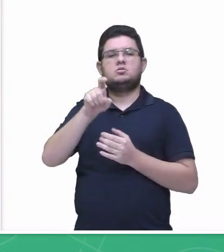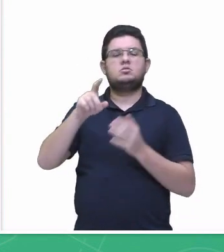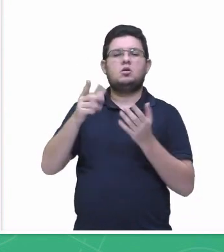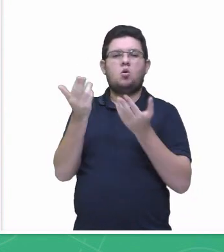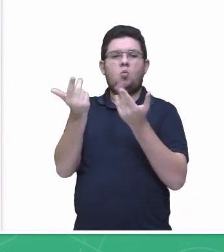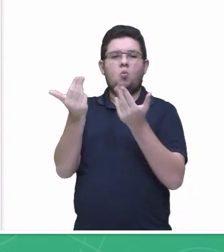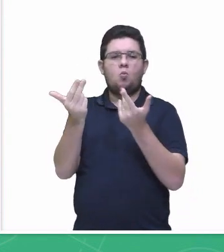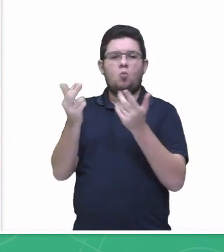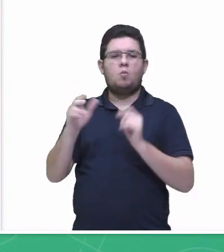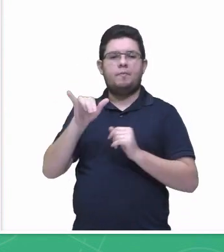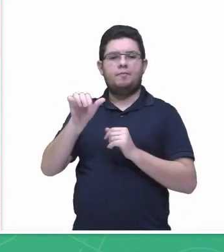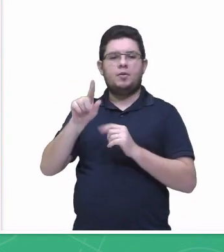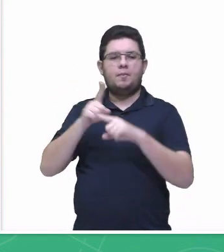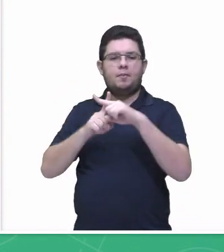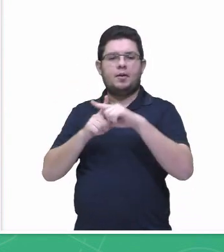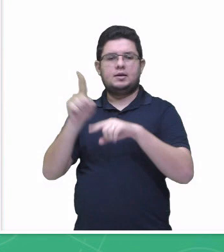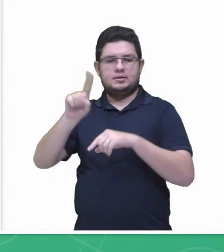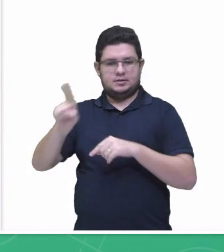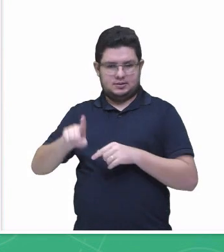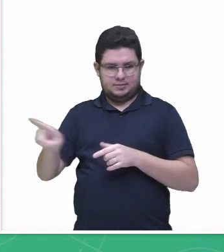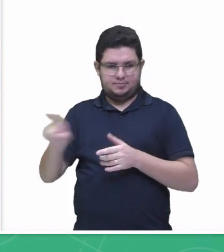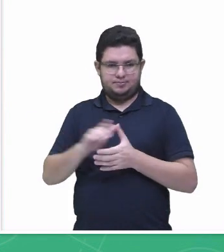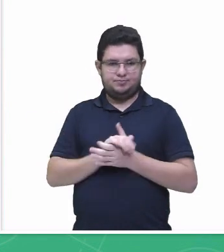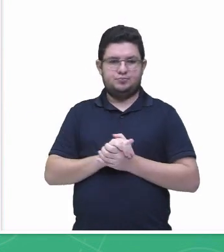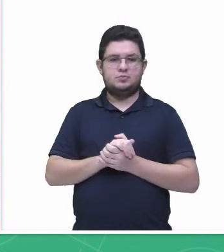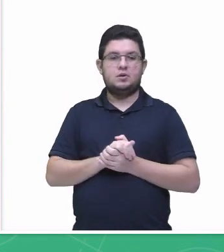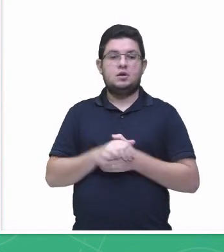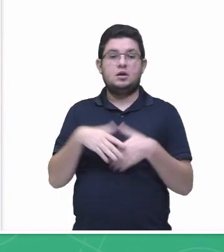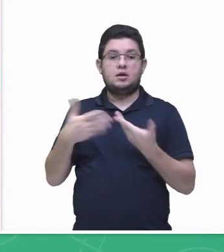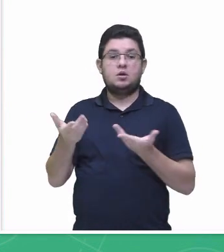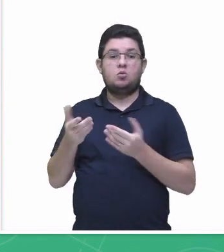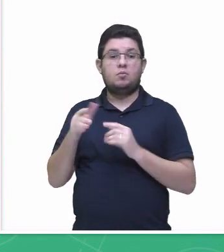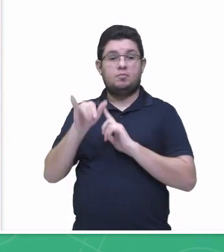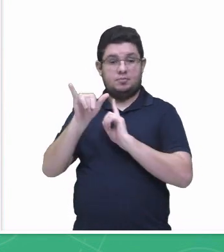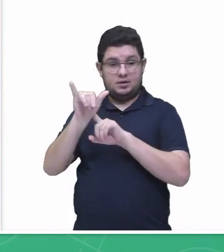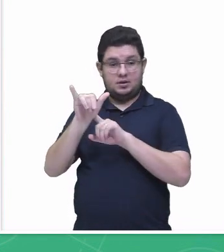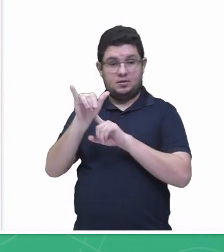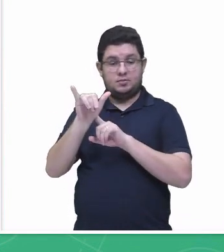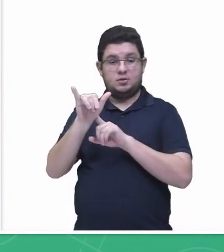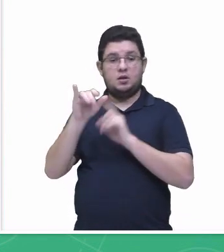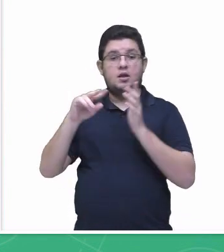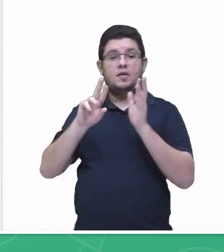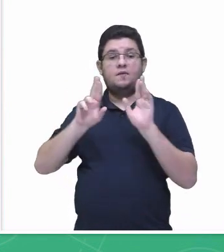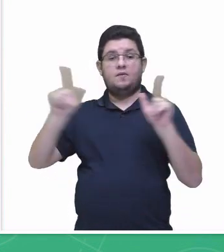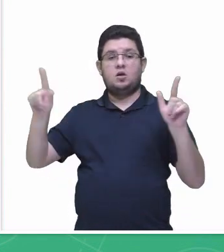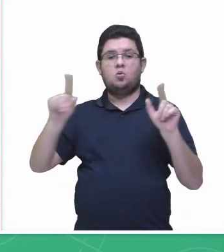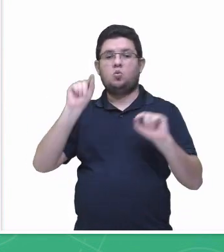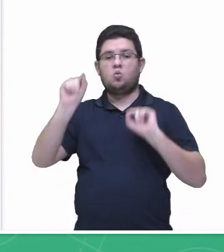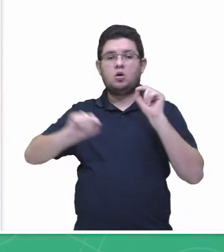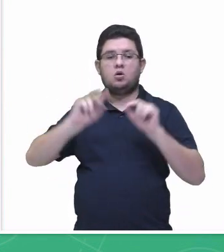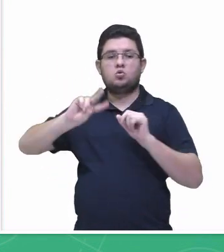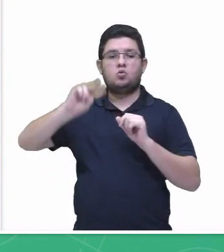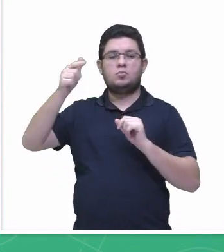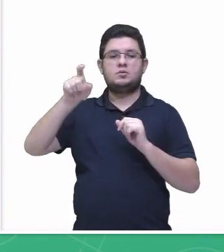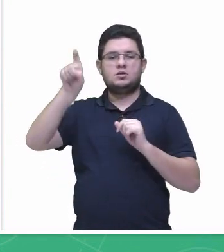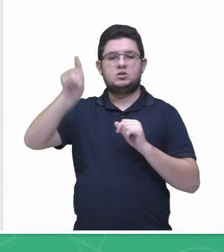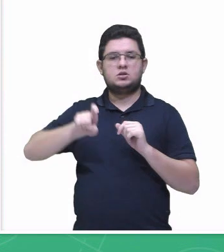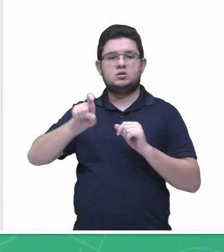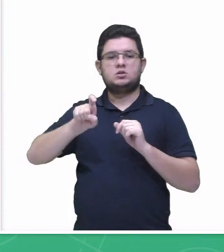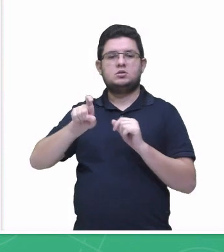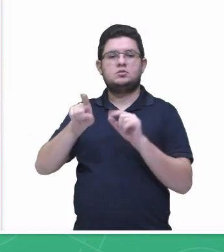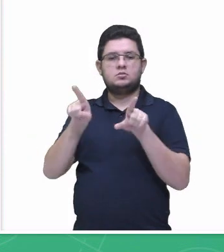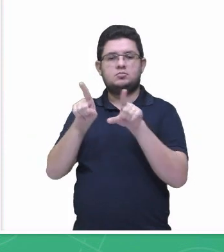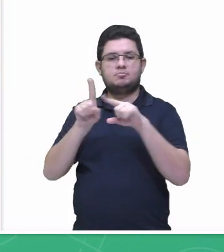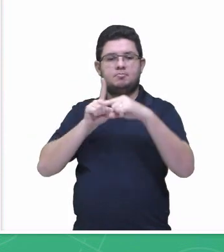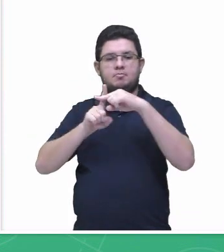y é a diferença entre o dobro de x e R$50. Então, y é igual